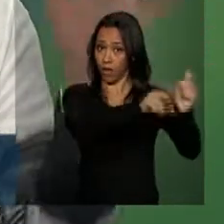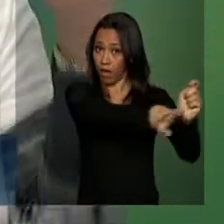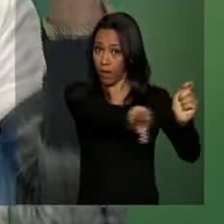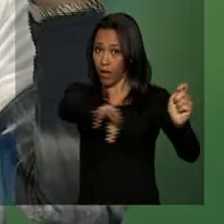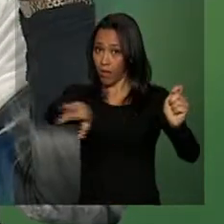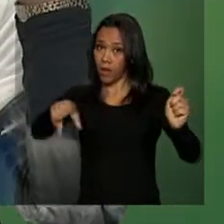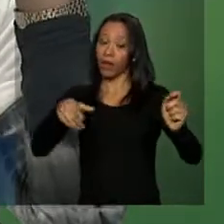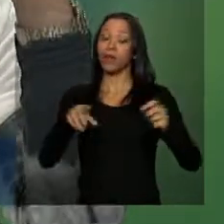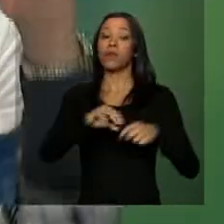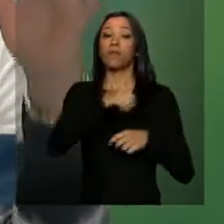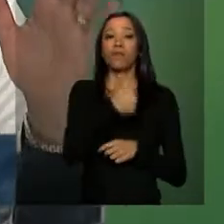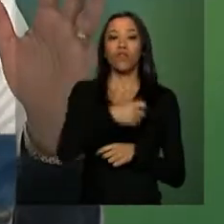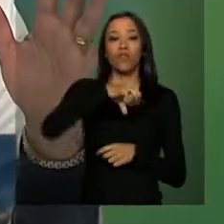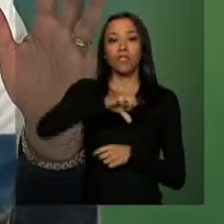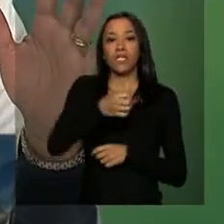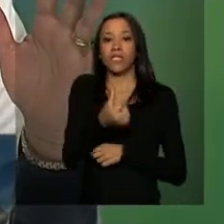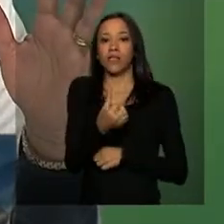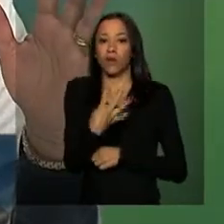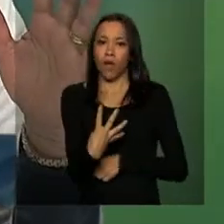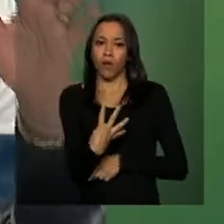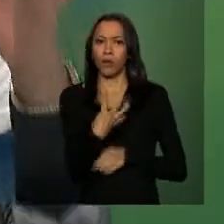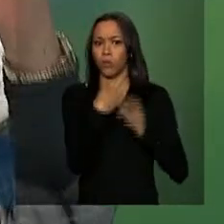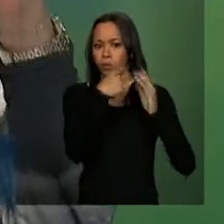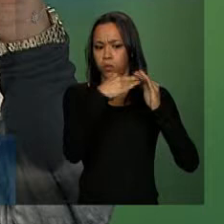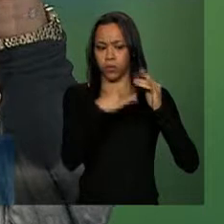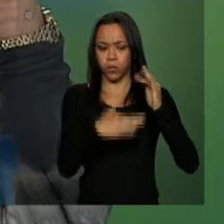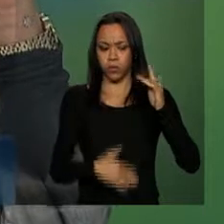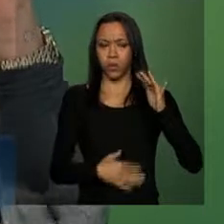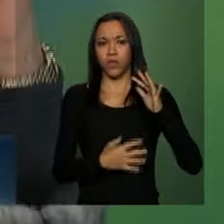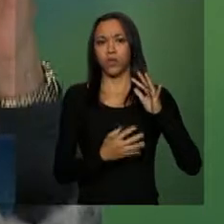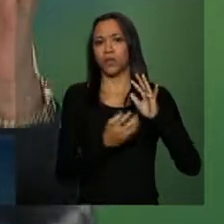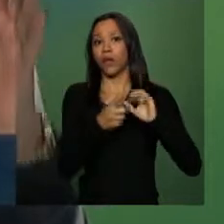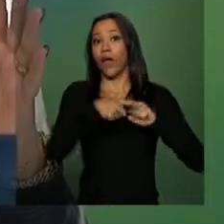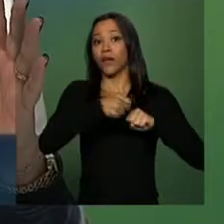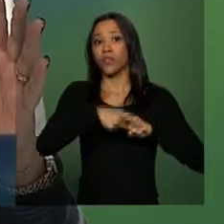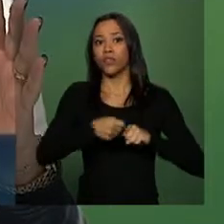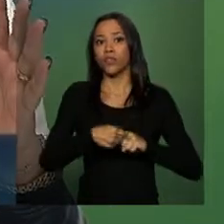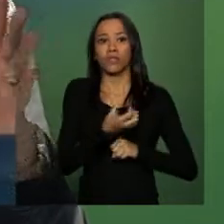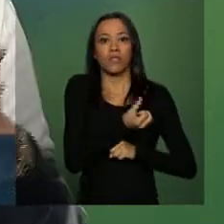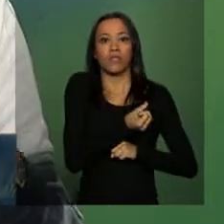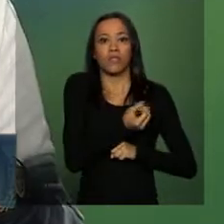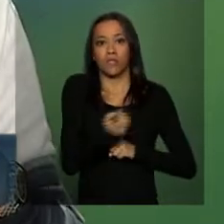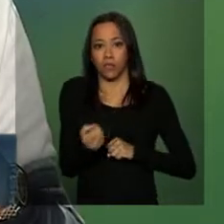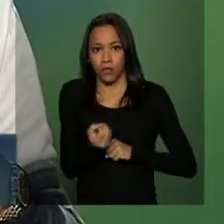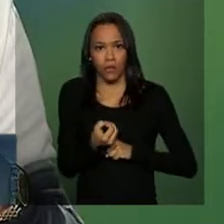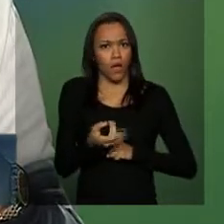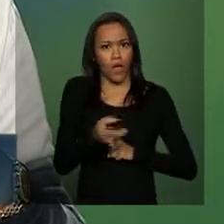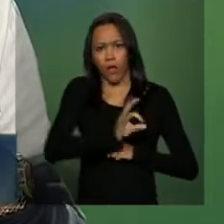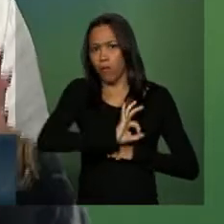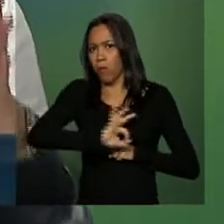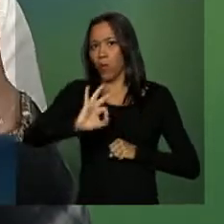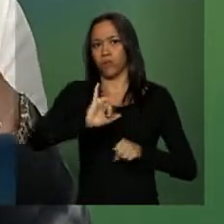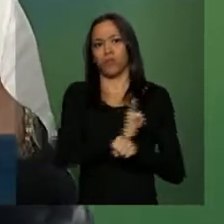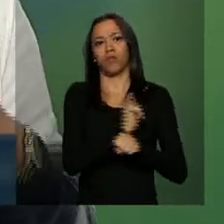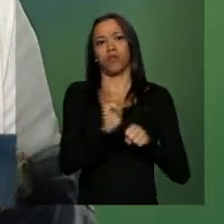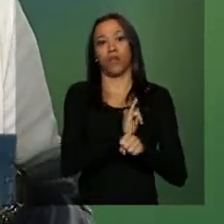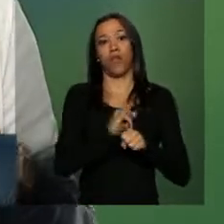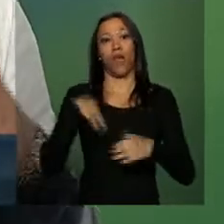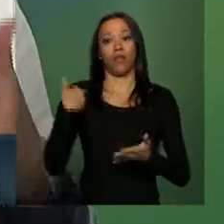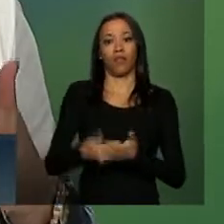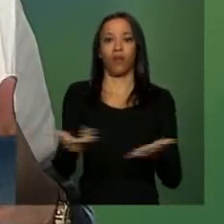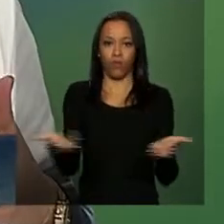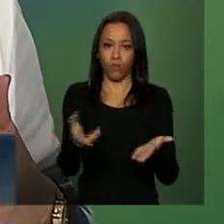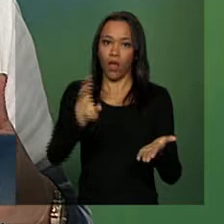1954 e 600 artigos. É um instrumento extraordinário, tanto que durou até agora. Então, ele tem